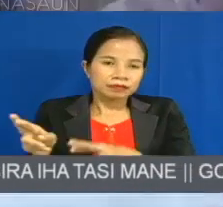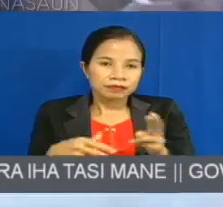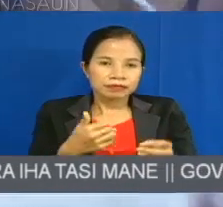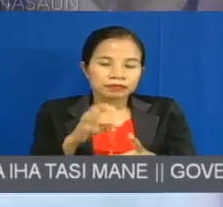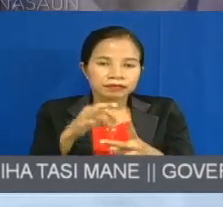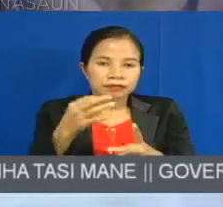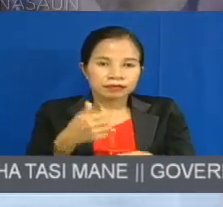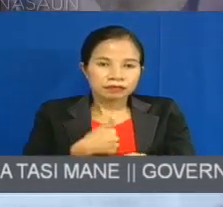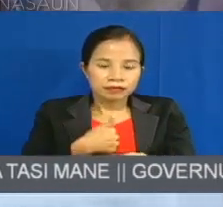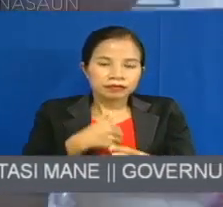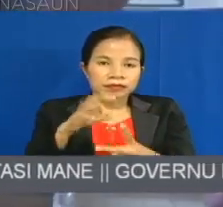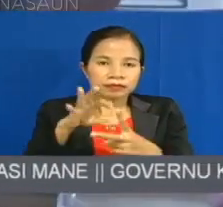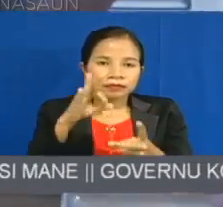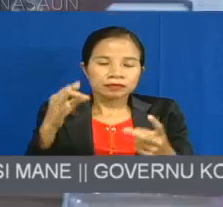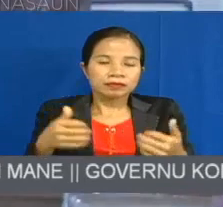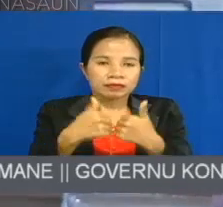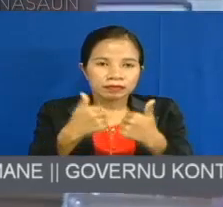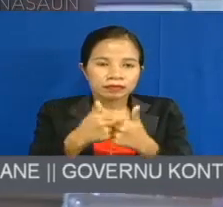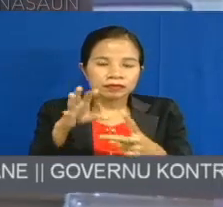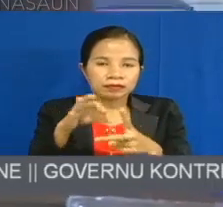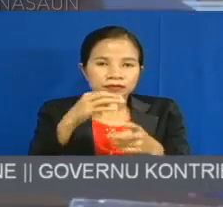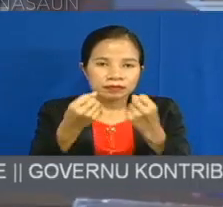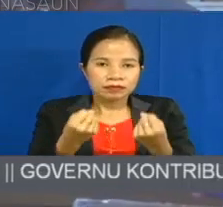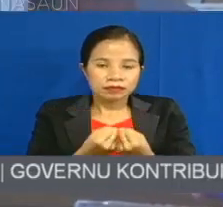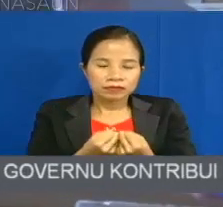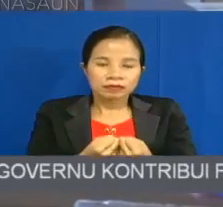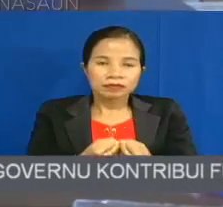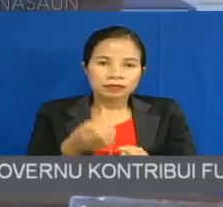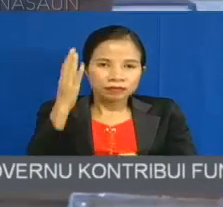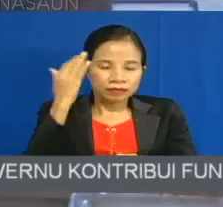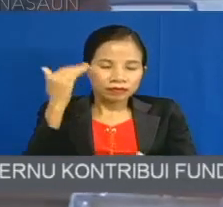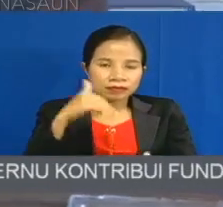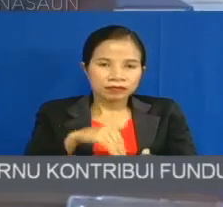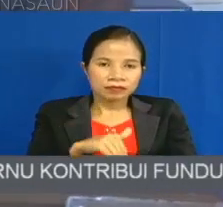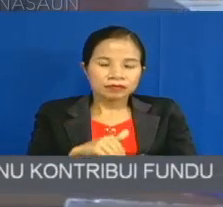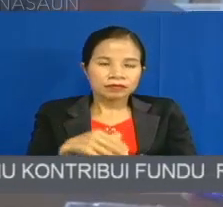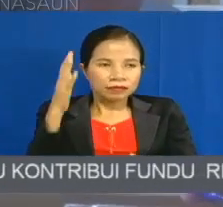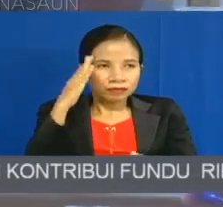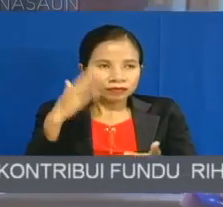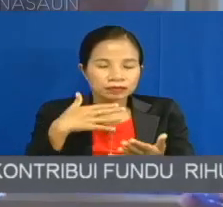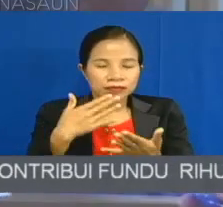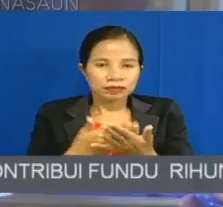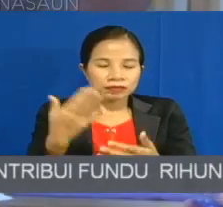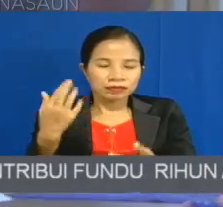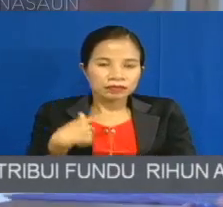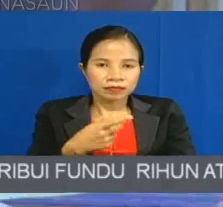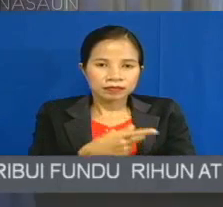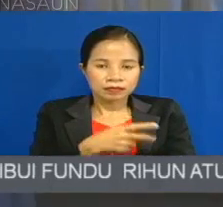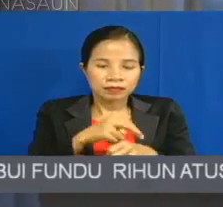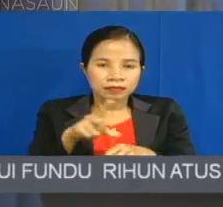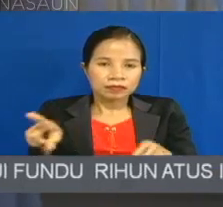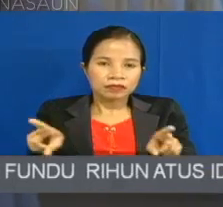onde compete iha eleição suku. Fohano infalikata, composição positivo iha umafukum Parlamento Nacional,